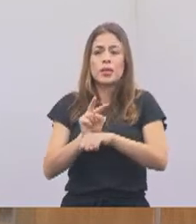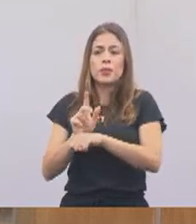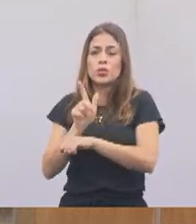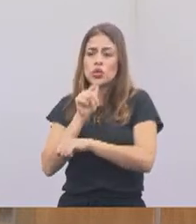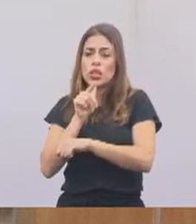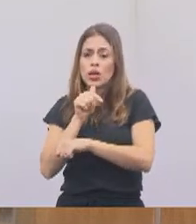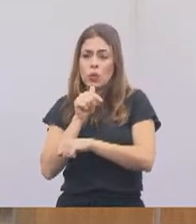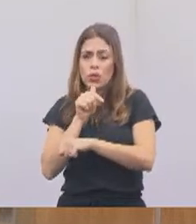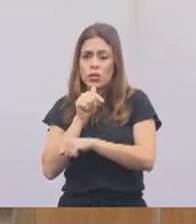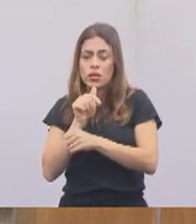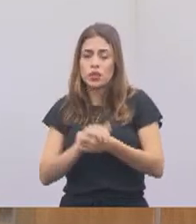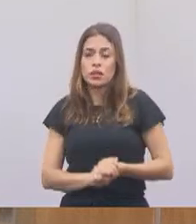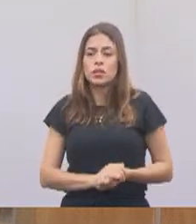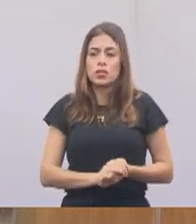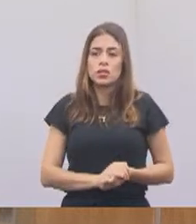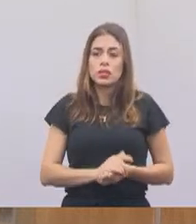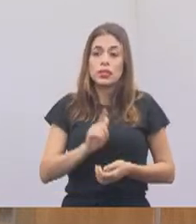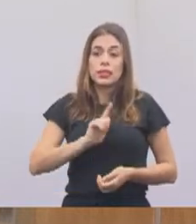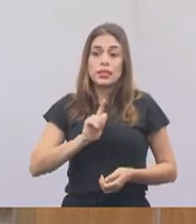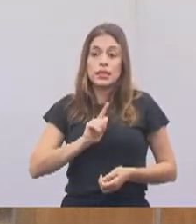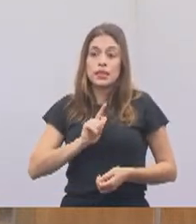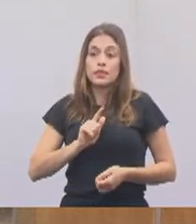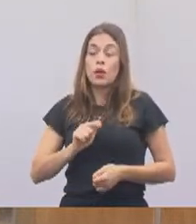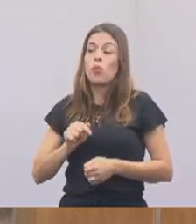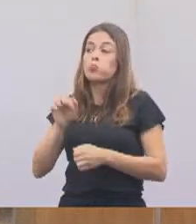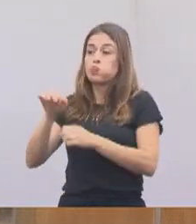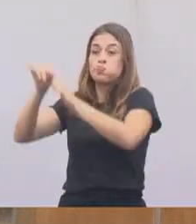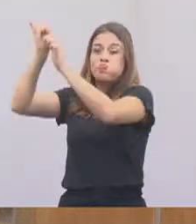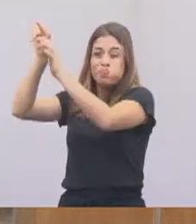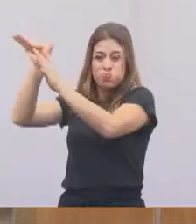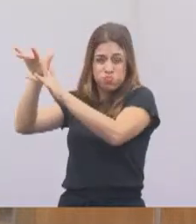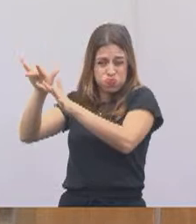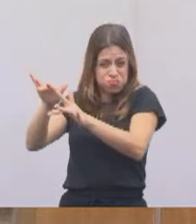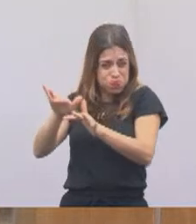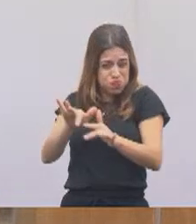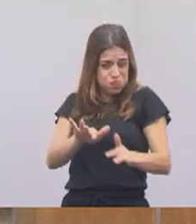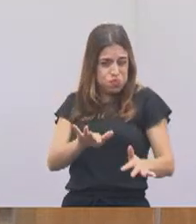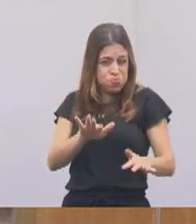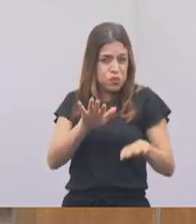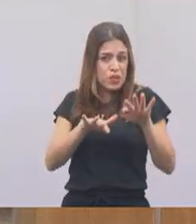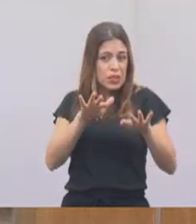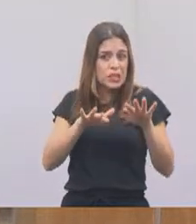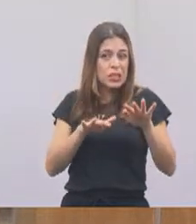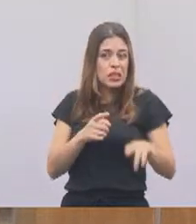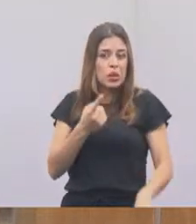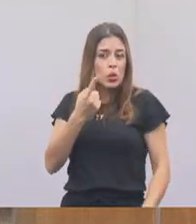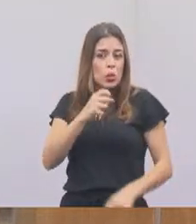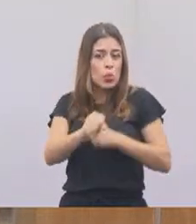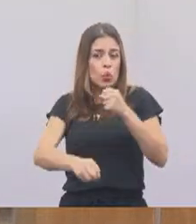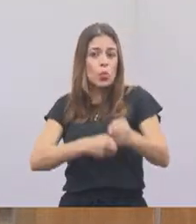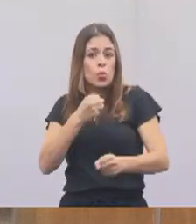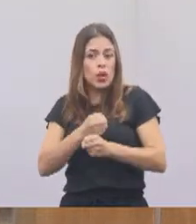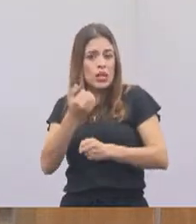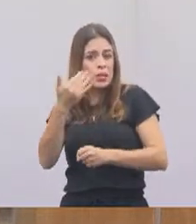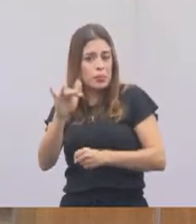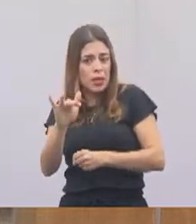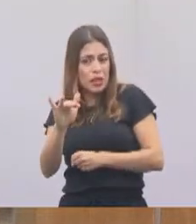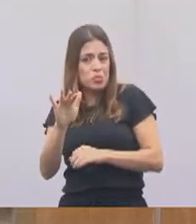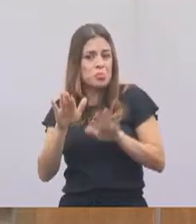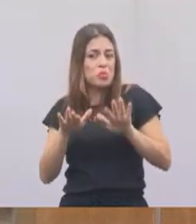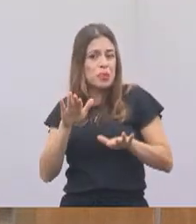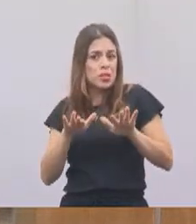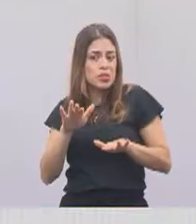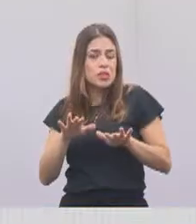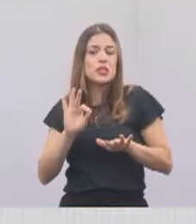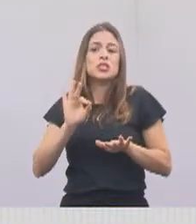central. Nós tivemos um deslizamento de terras, isso já tem aproximadamente 1 ano e meio. Já